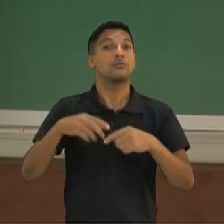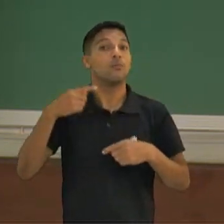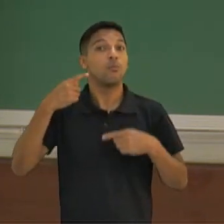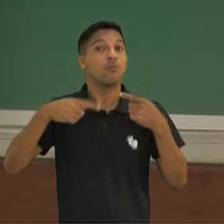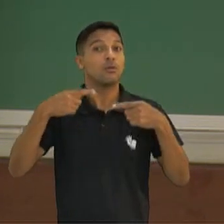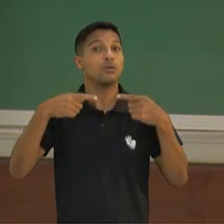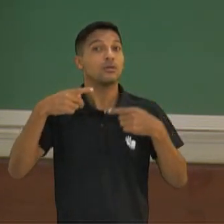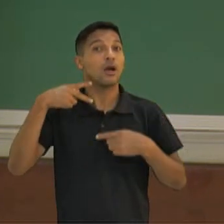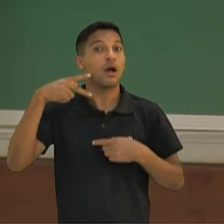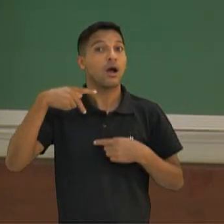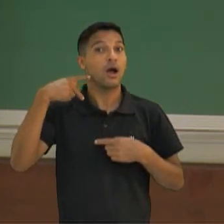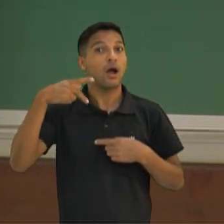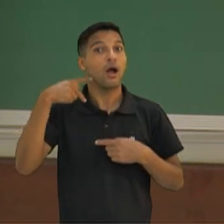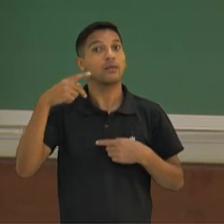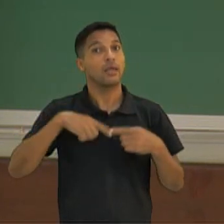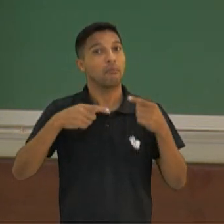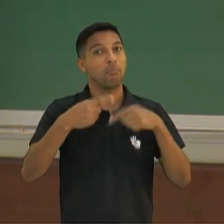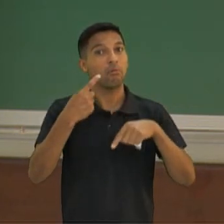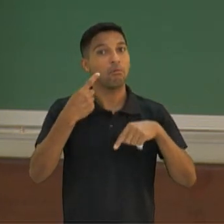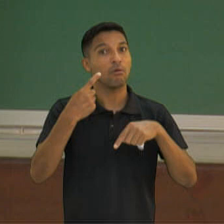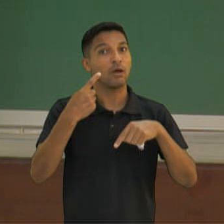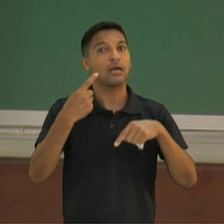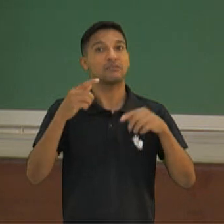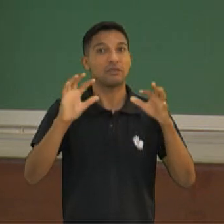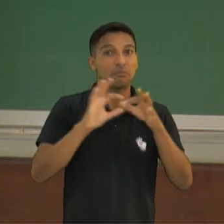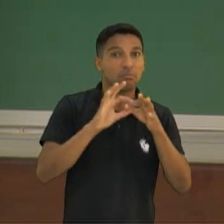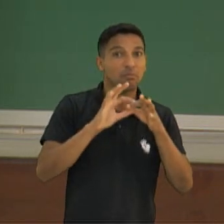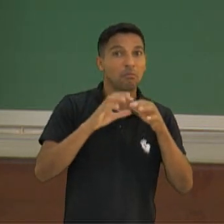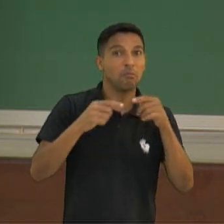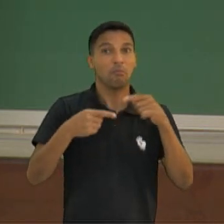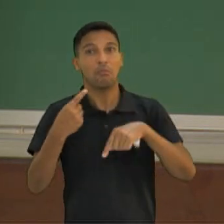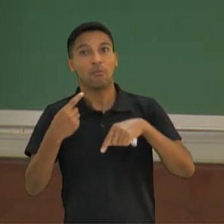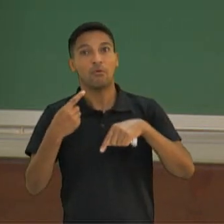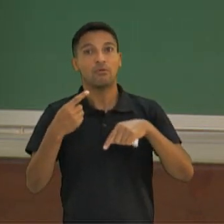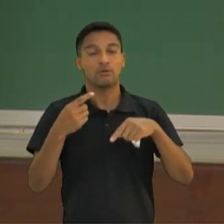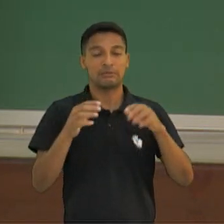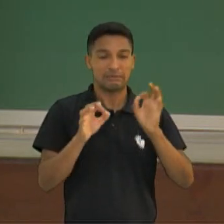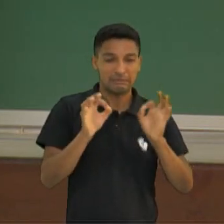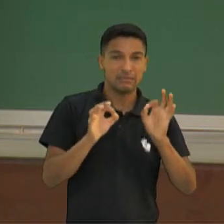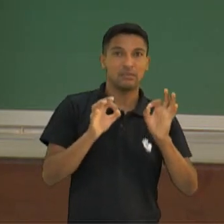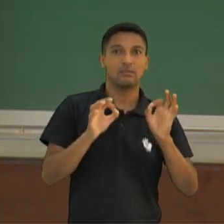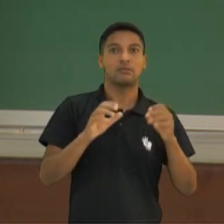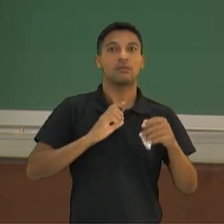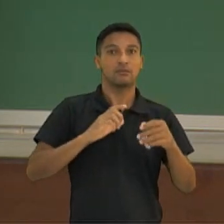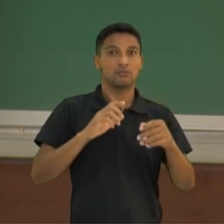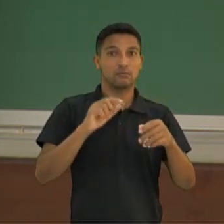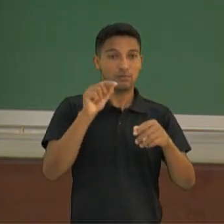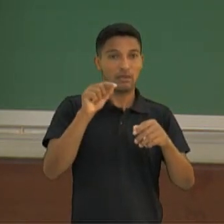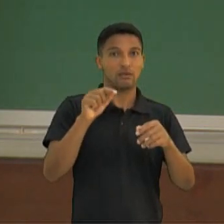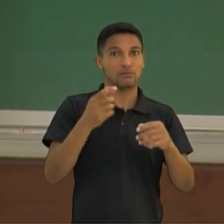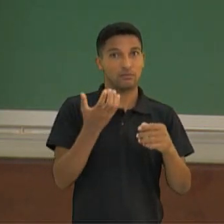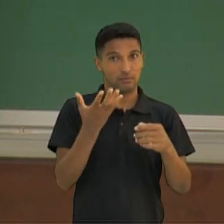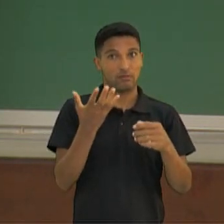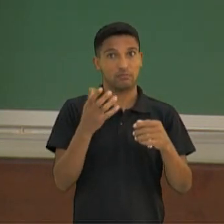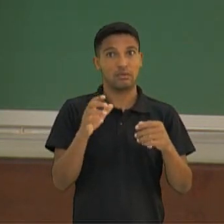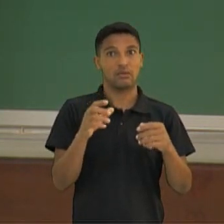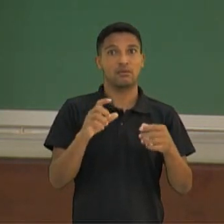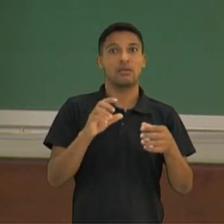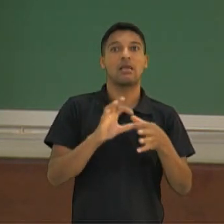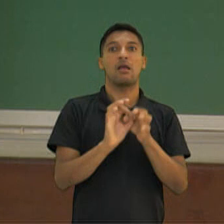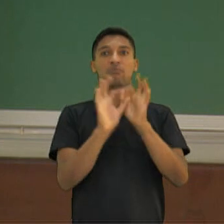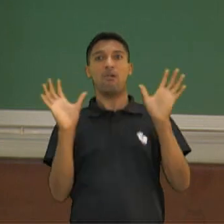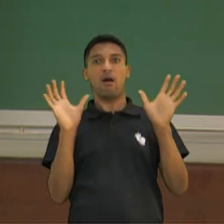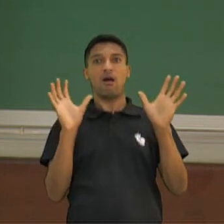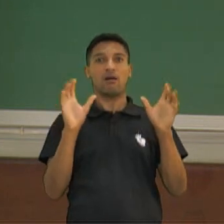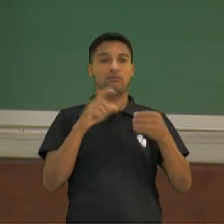se organizando, se desorganizando, se reorganizando, né, os países buscando independência, uma divisão